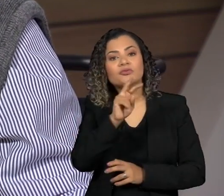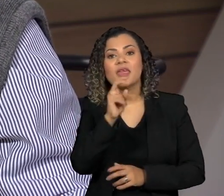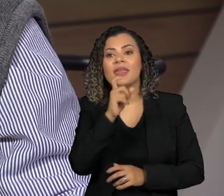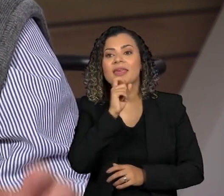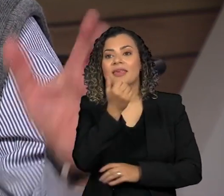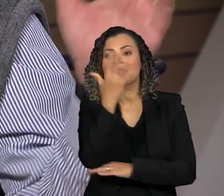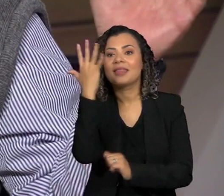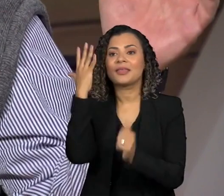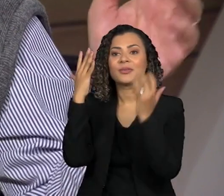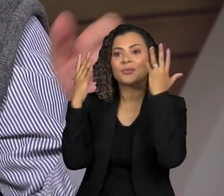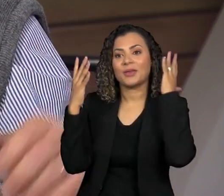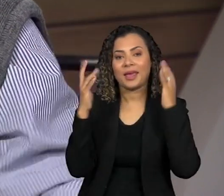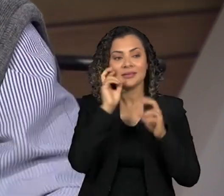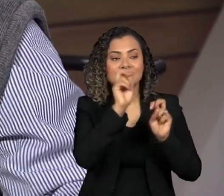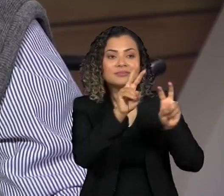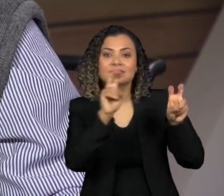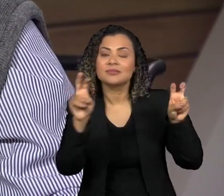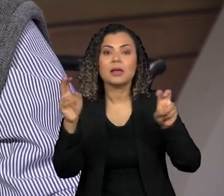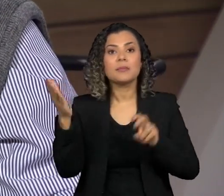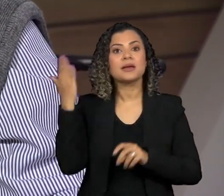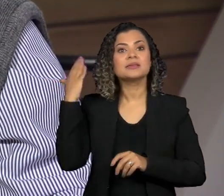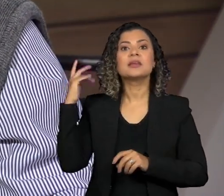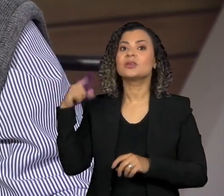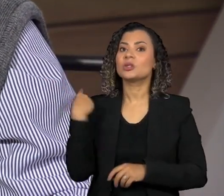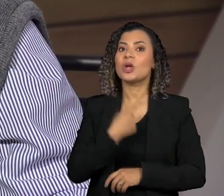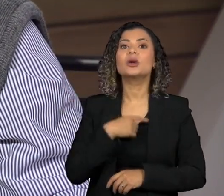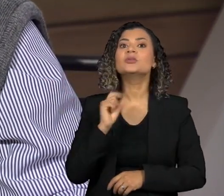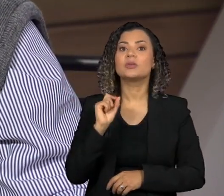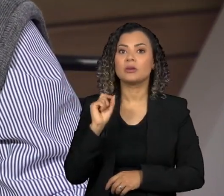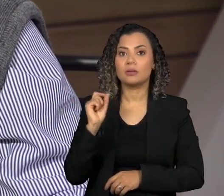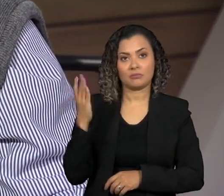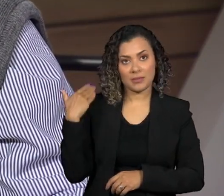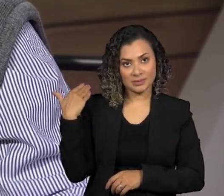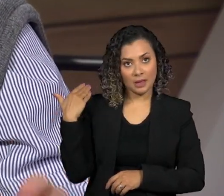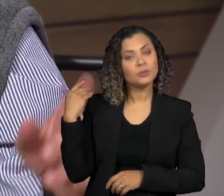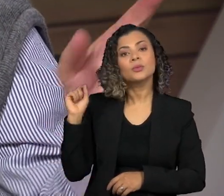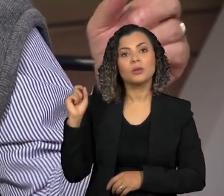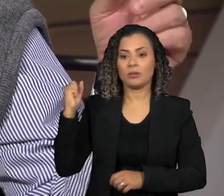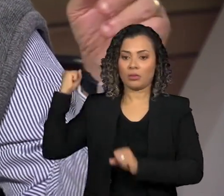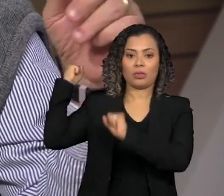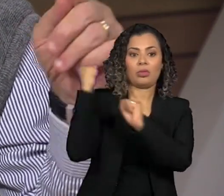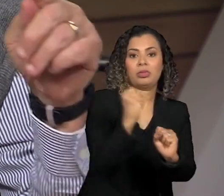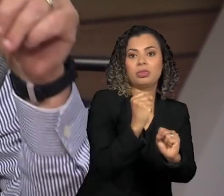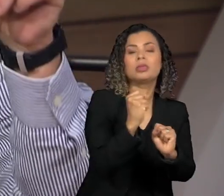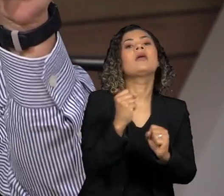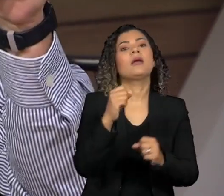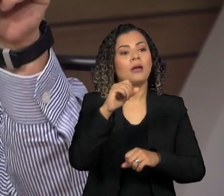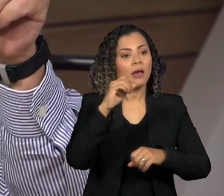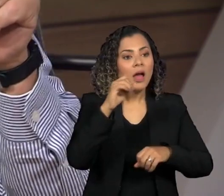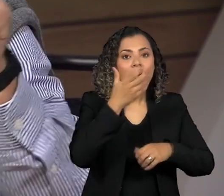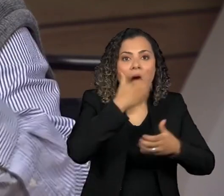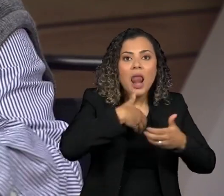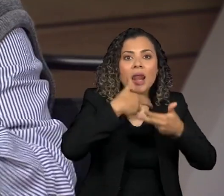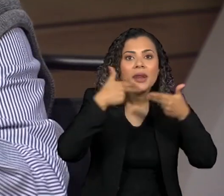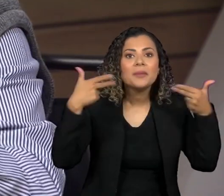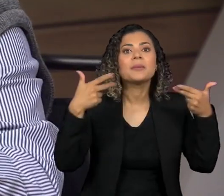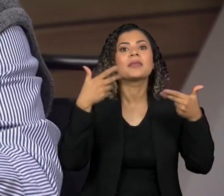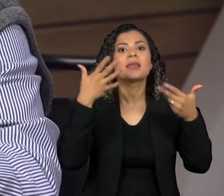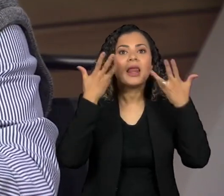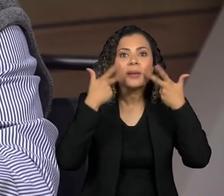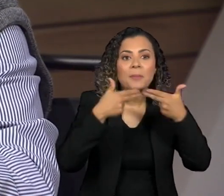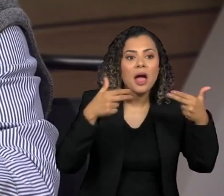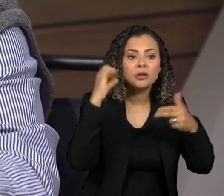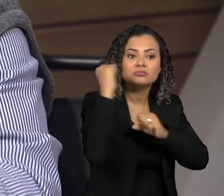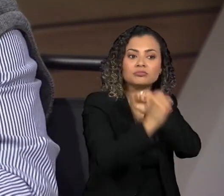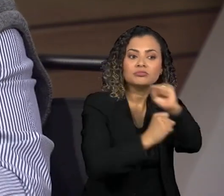Lembro, até pouco tempo atrás, nós éramos caçadores-coletores. Nós tínhamos que observar as árvores, tínhamos que observar